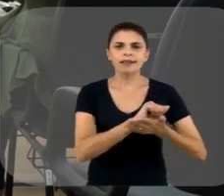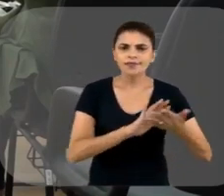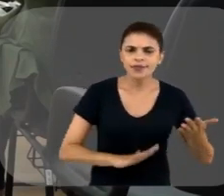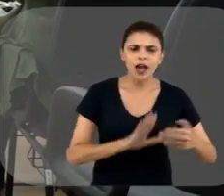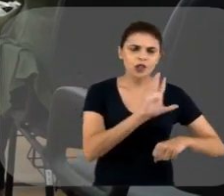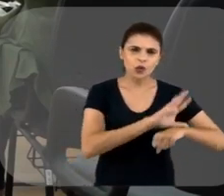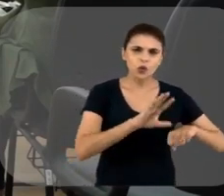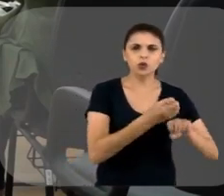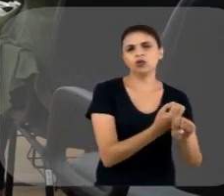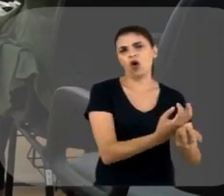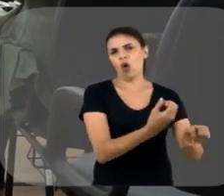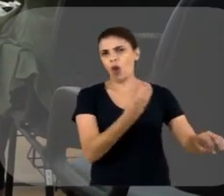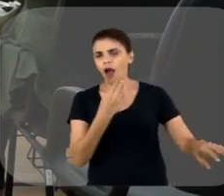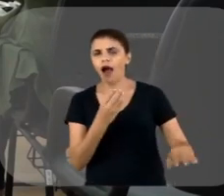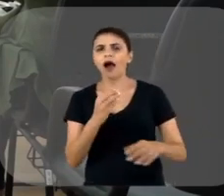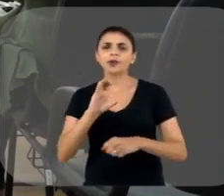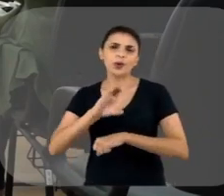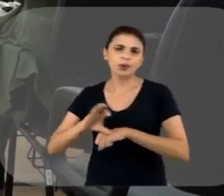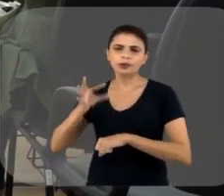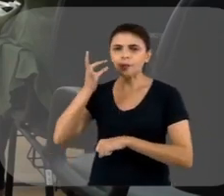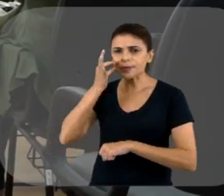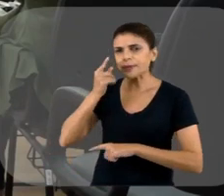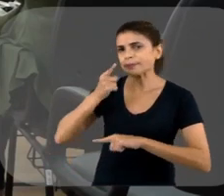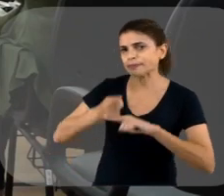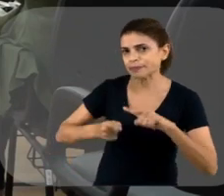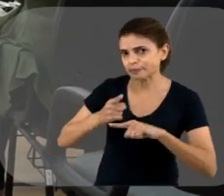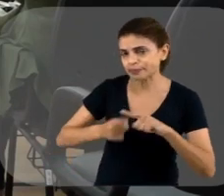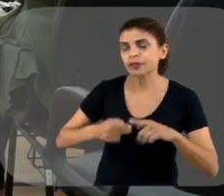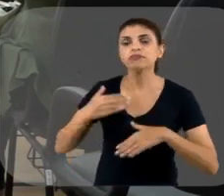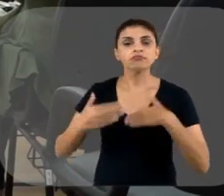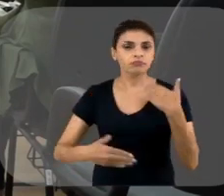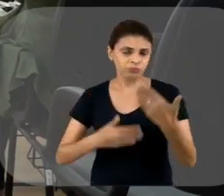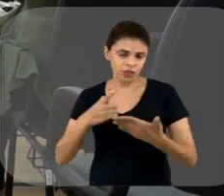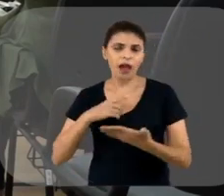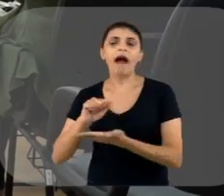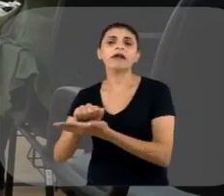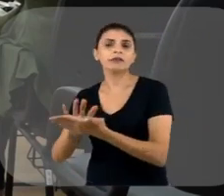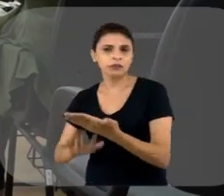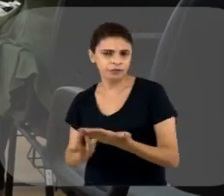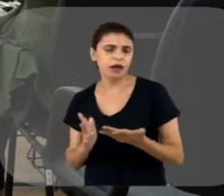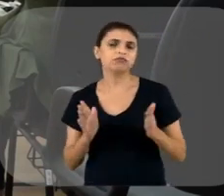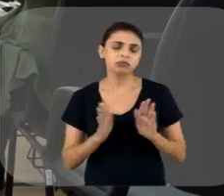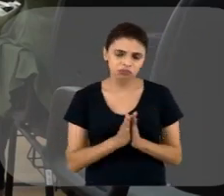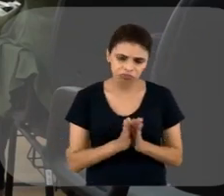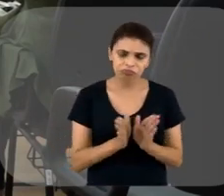atividades, né, de feedback, enfim, mas